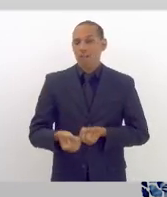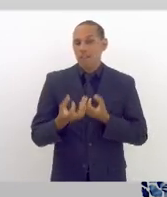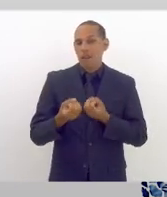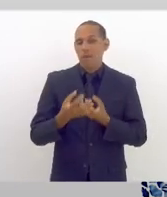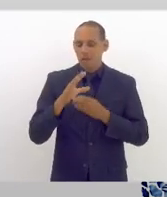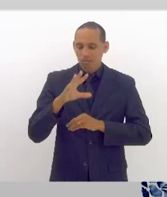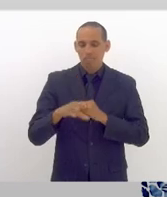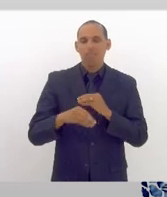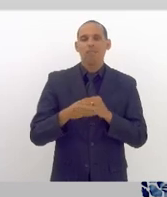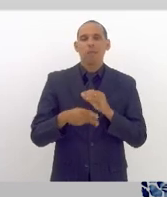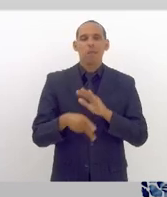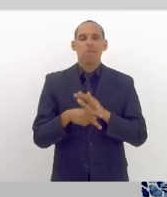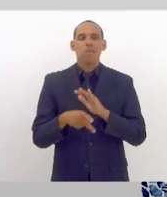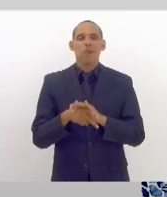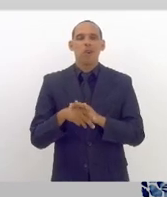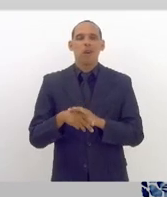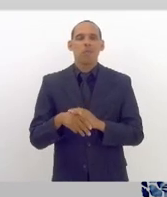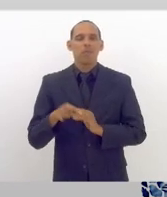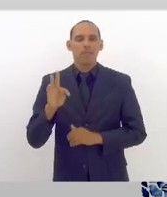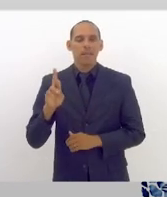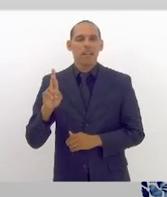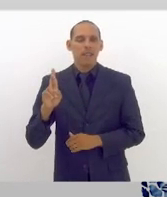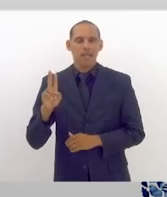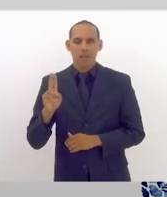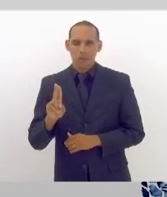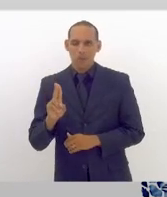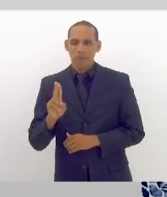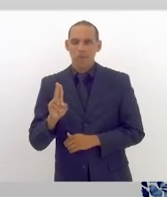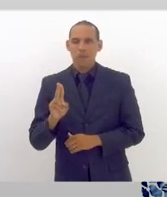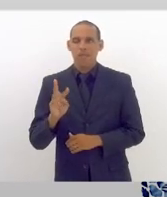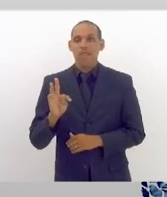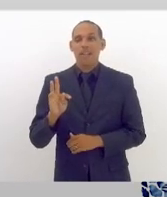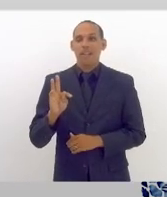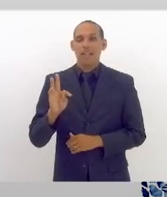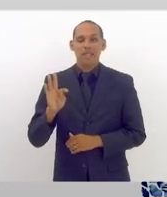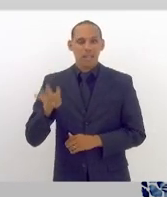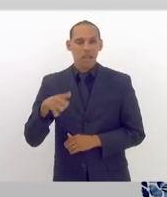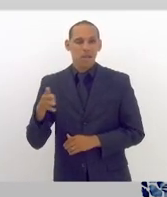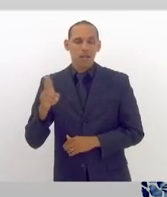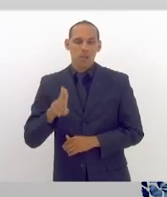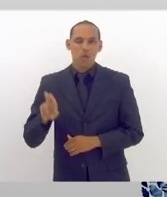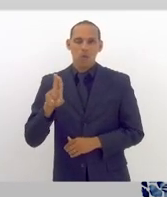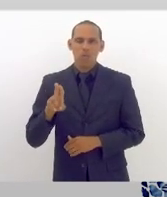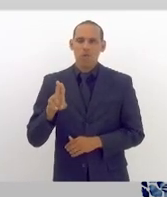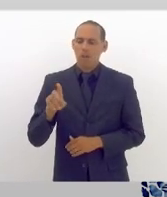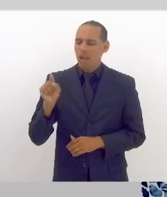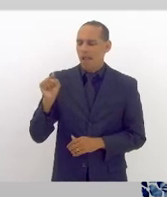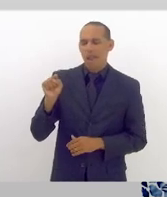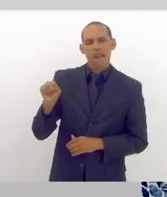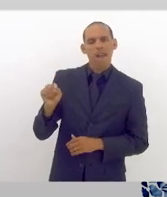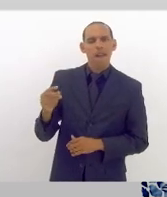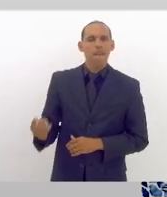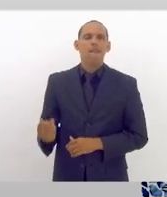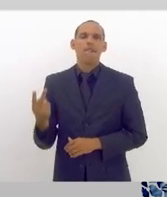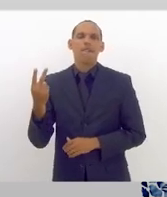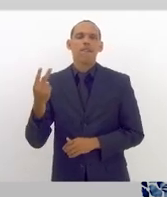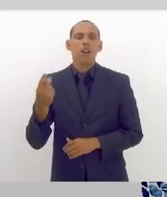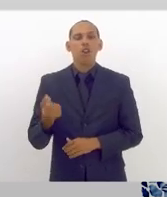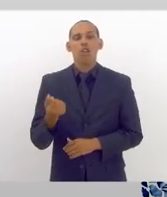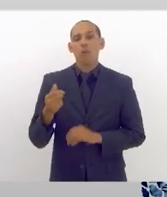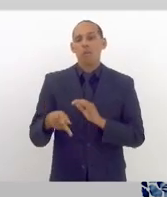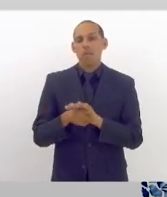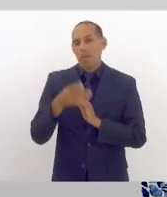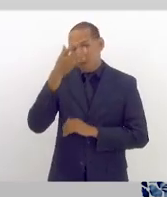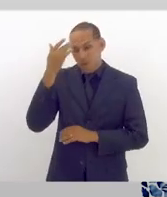presentes na tabela de usos pode ir a tabela de usos a gente viu É valorada preço de consumidor preço